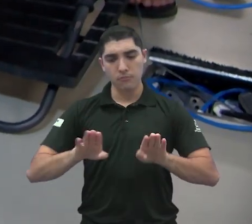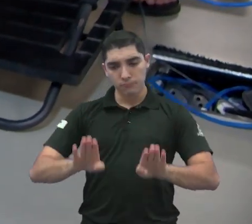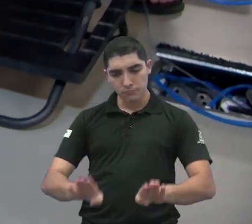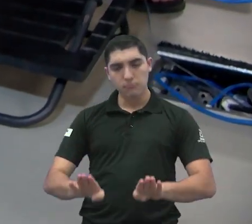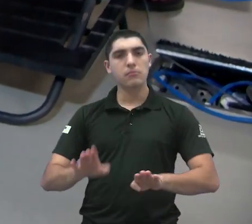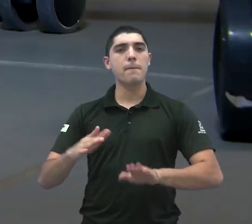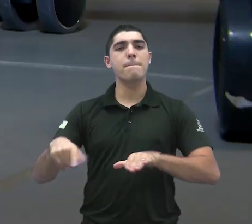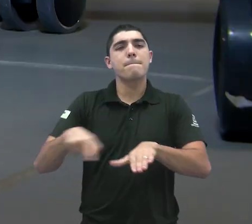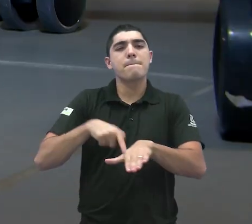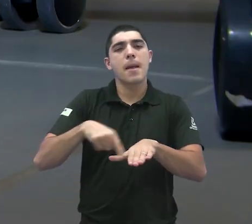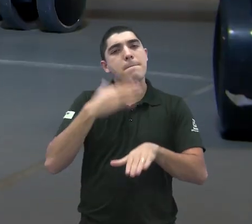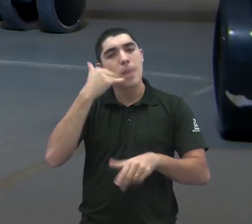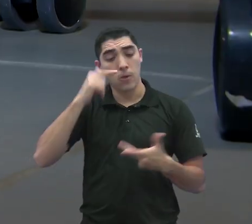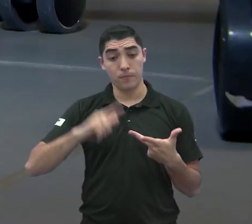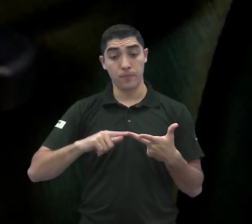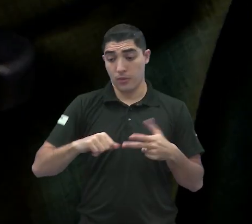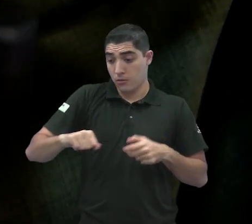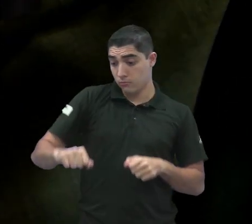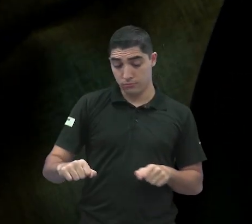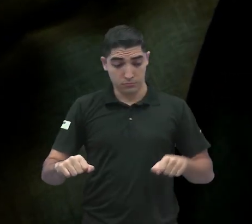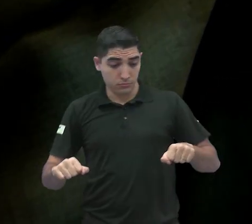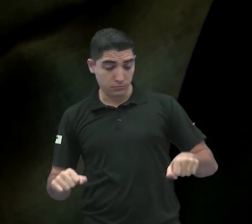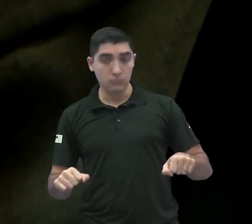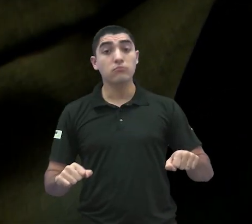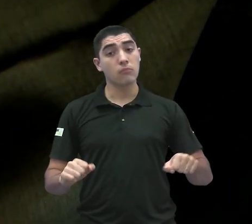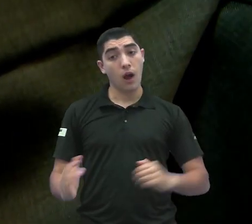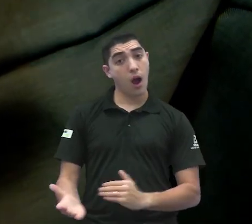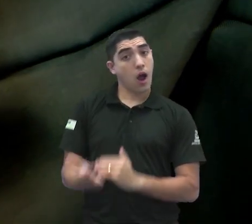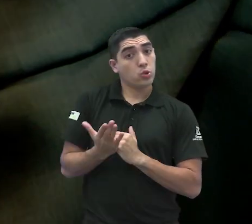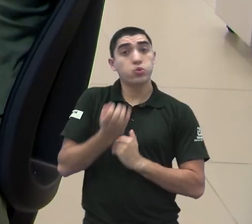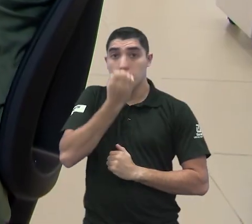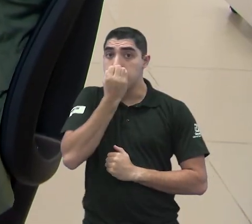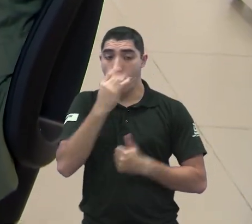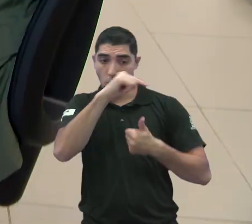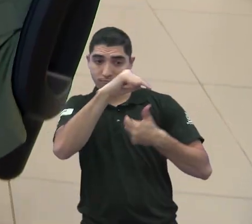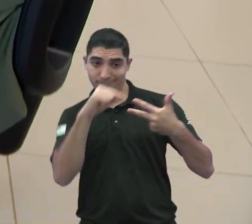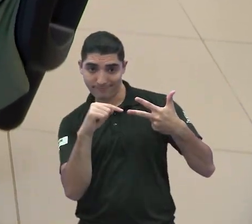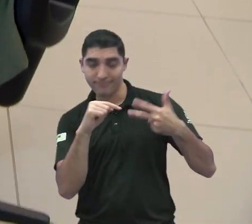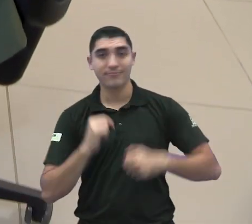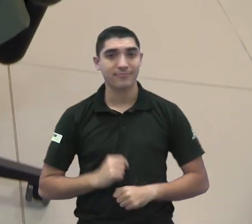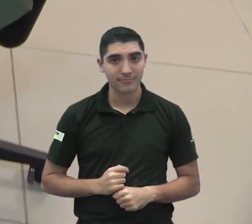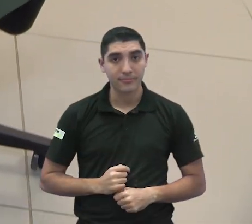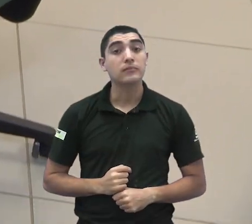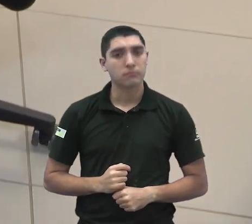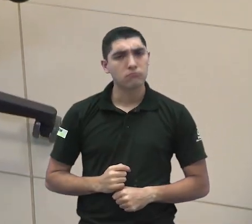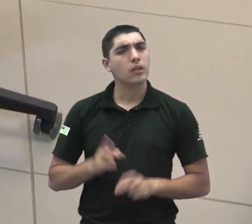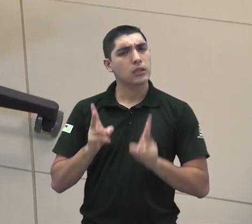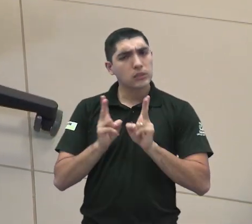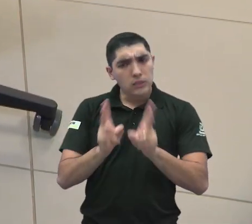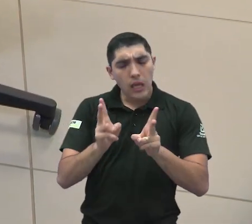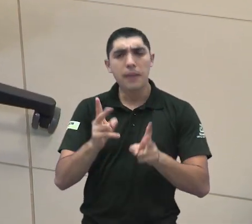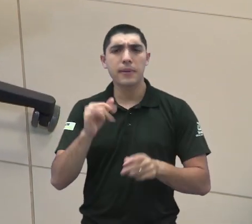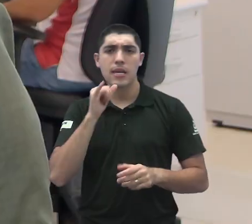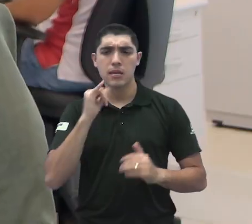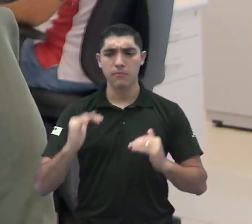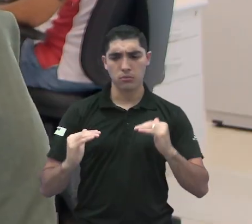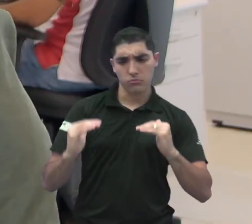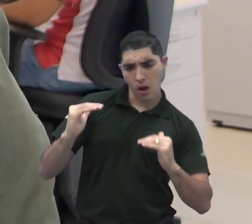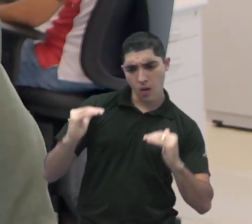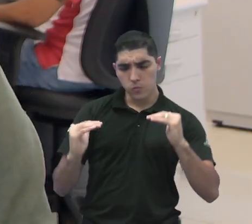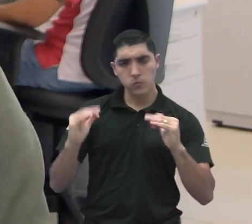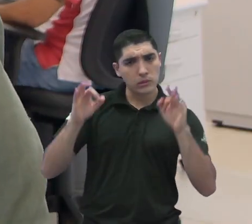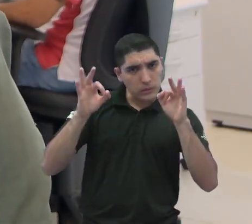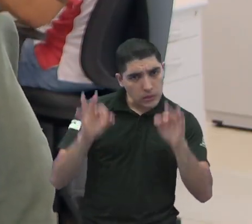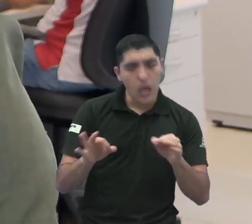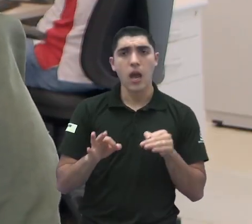de cadeiras, descanso de pés e altura do apoio para braços podem ter impactos positivos na jornada de trabalho. Ajuste de